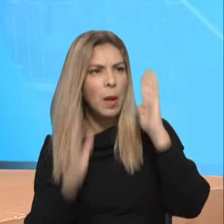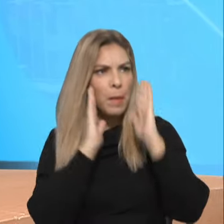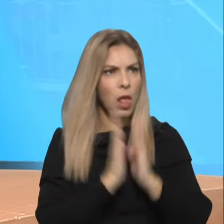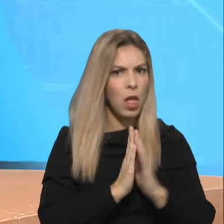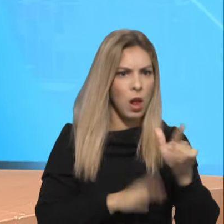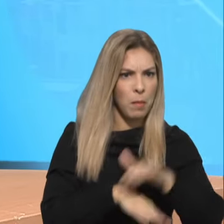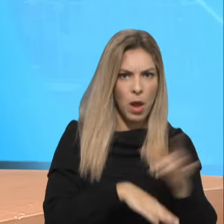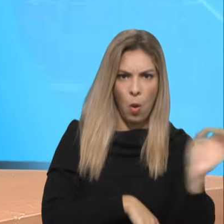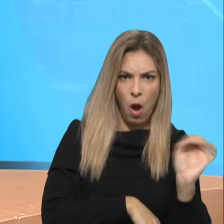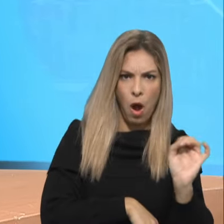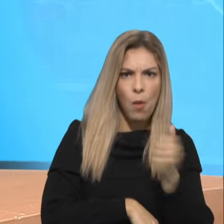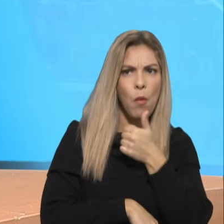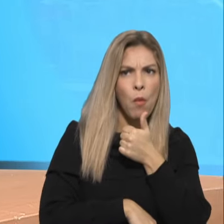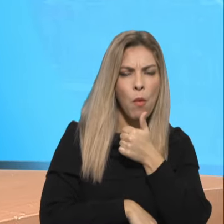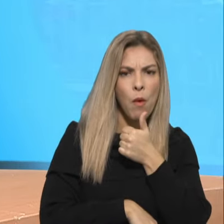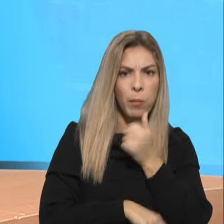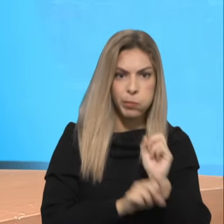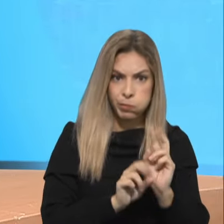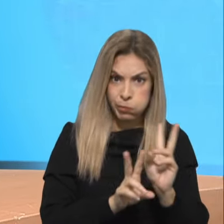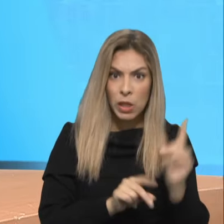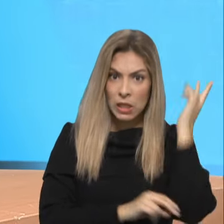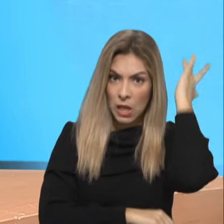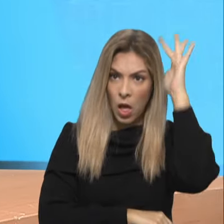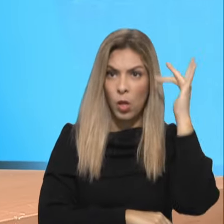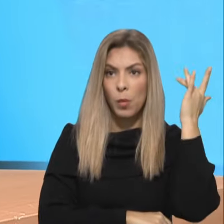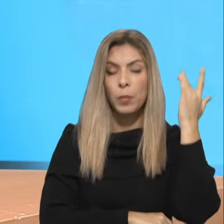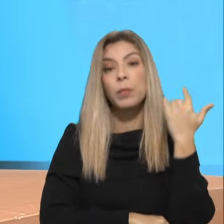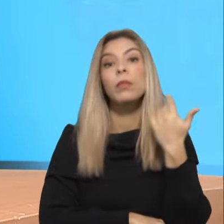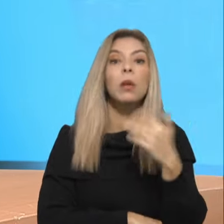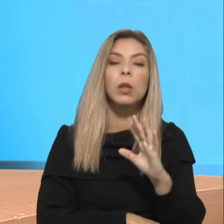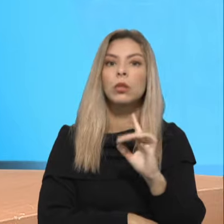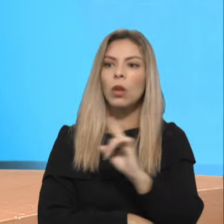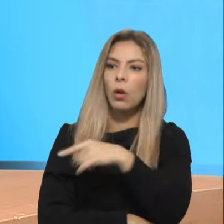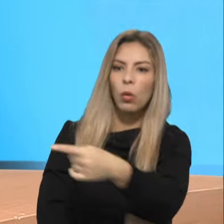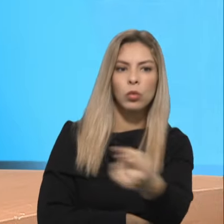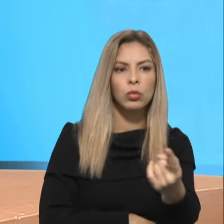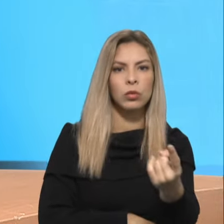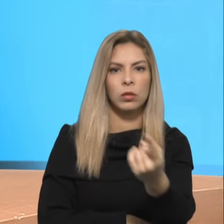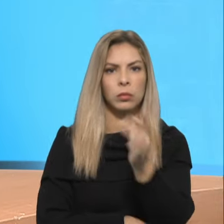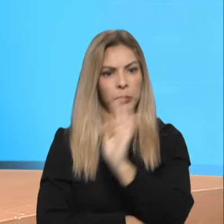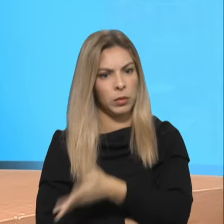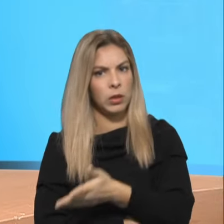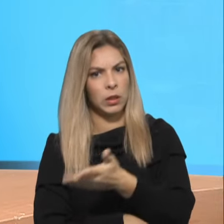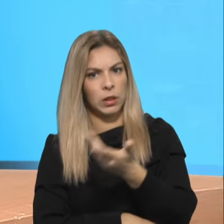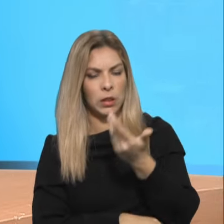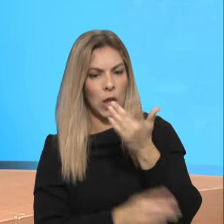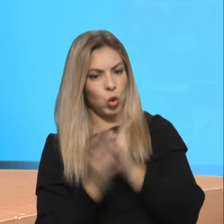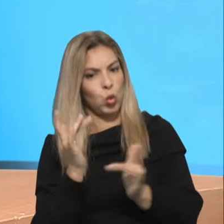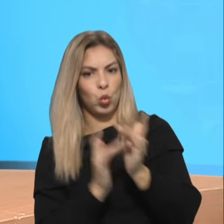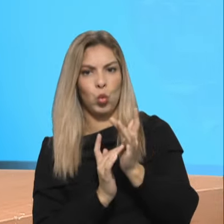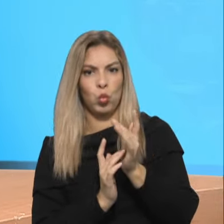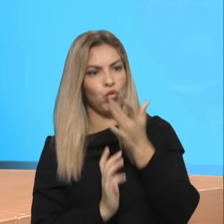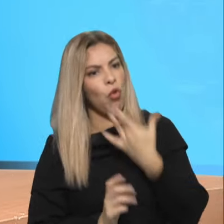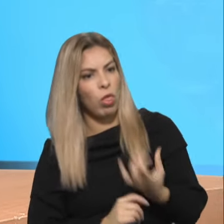qualquer pecado, pode ter uma santidade plena, se ela, como todos os outros, tem que ser redimida por Cristo. Então, foi a questão do